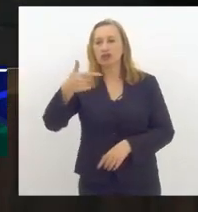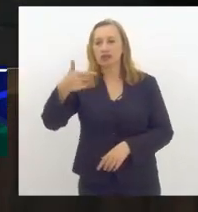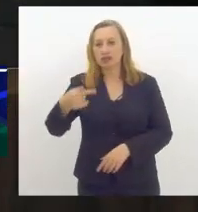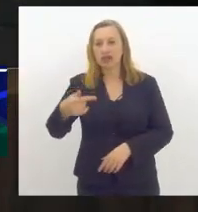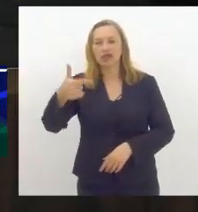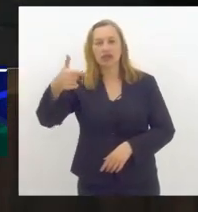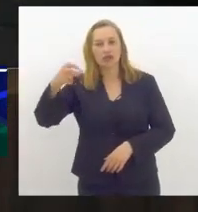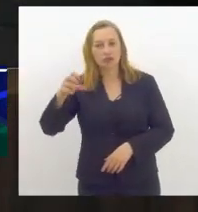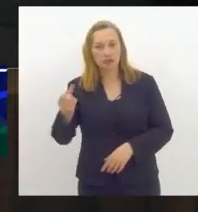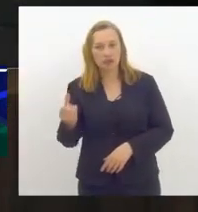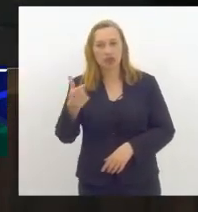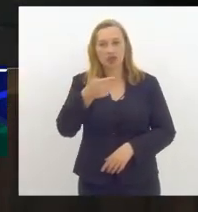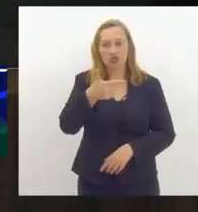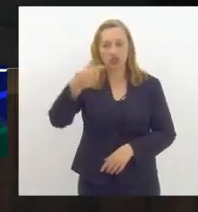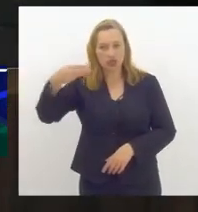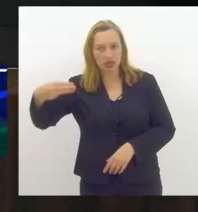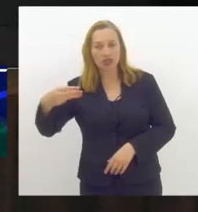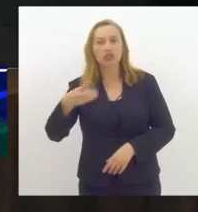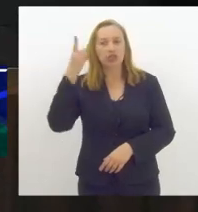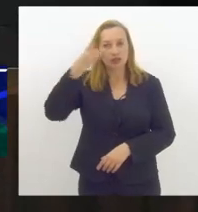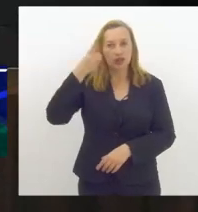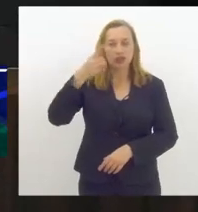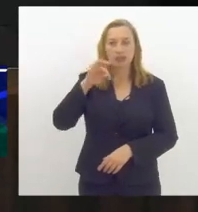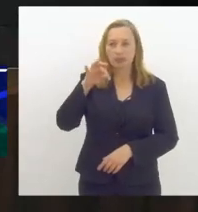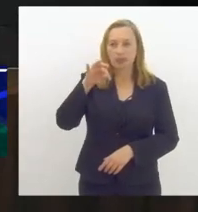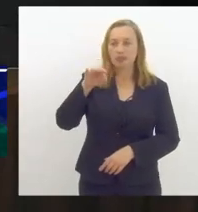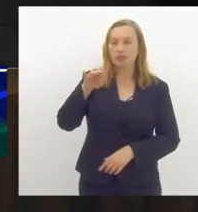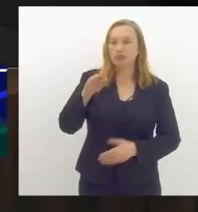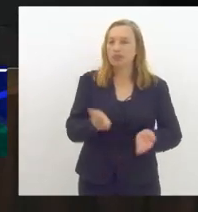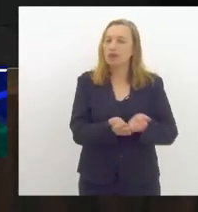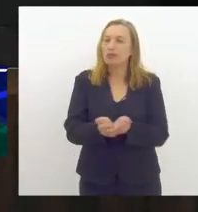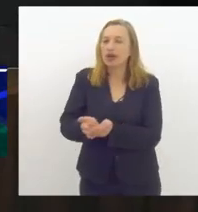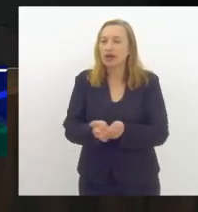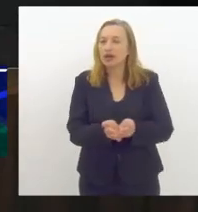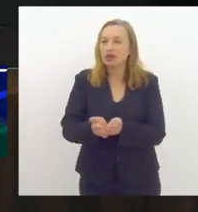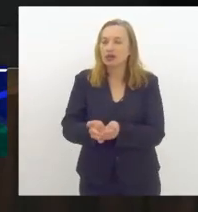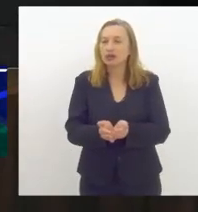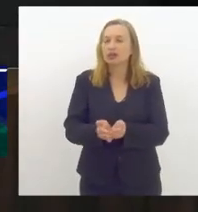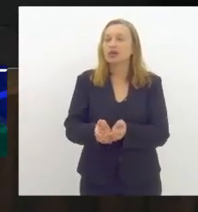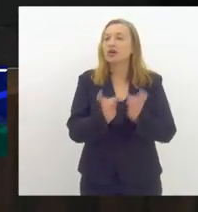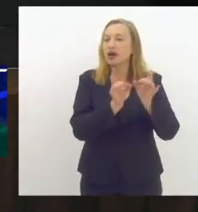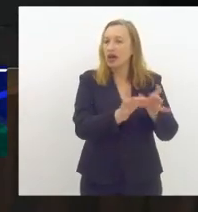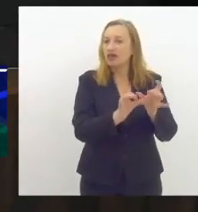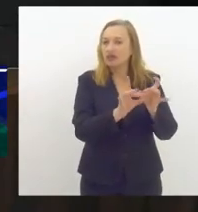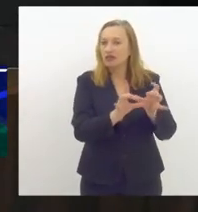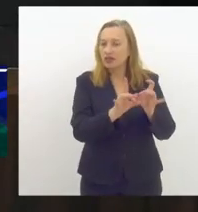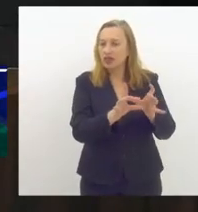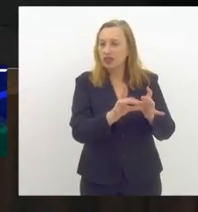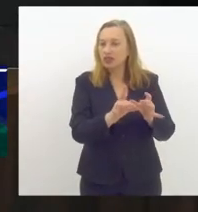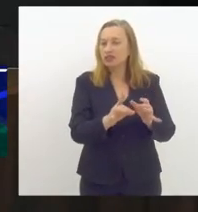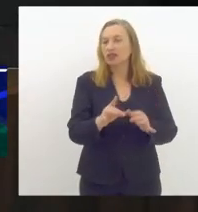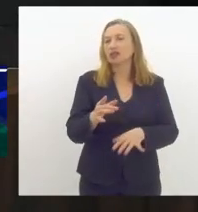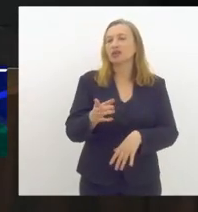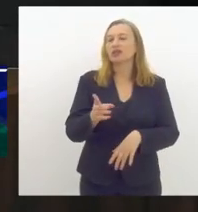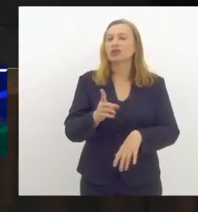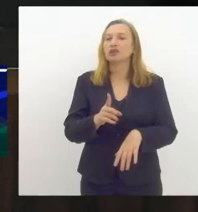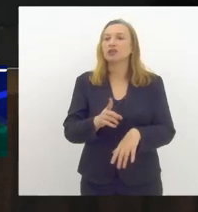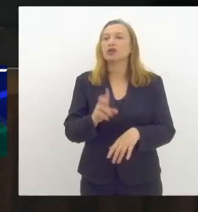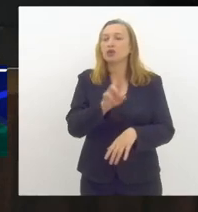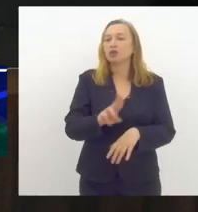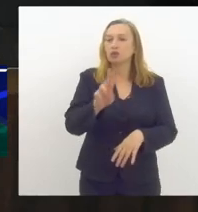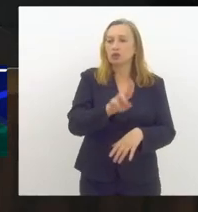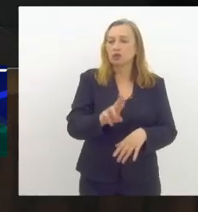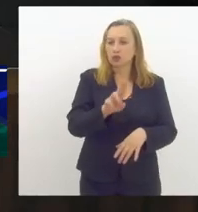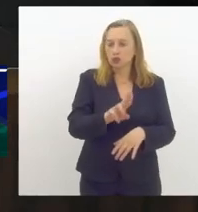24776 de 13 de autoria do deputado Beto que determina procedimento para as vendas a prazo visando a plena utilização